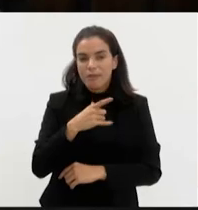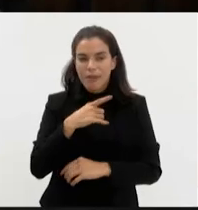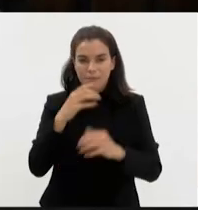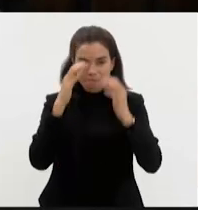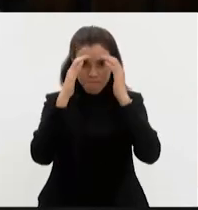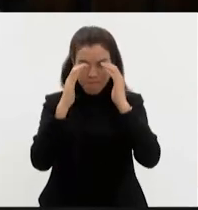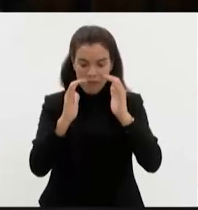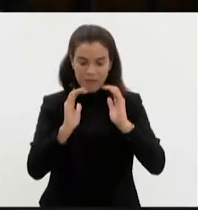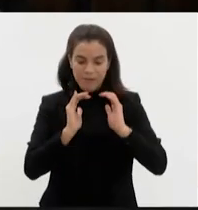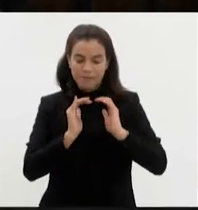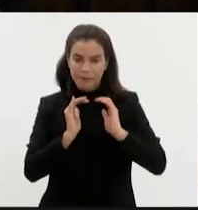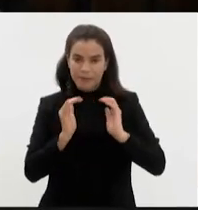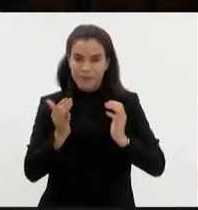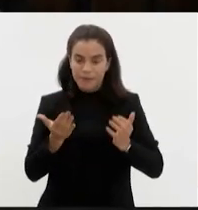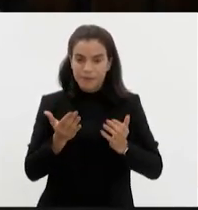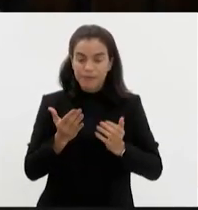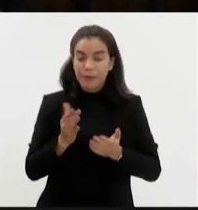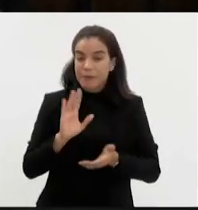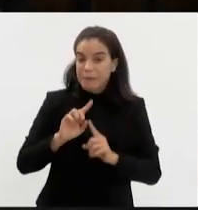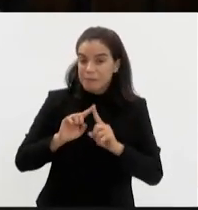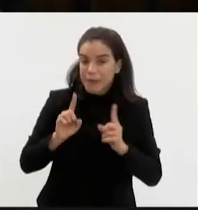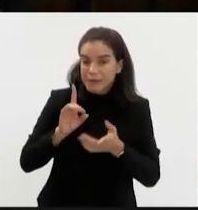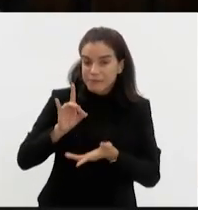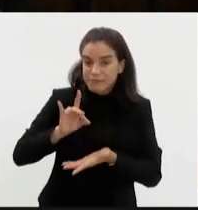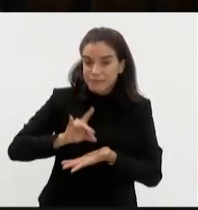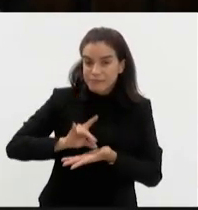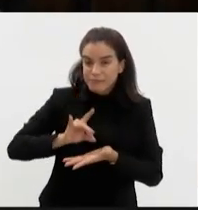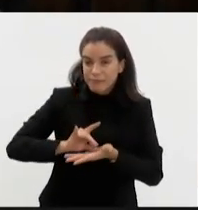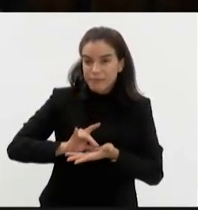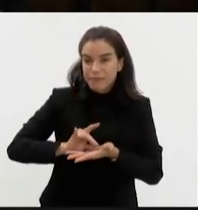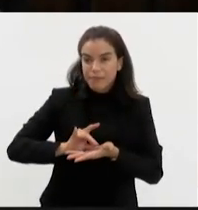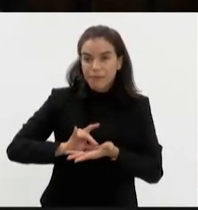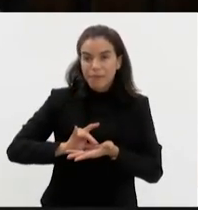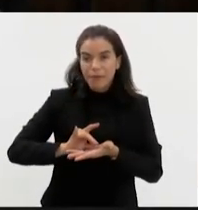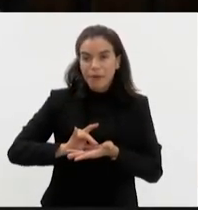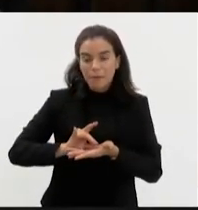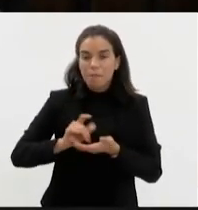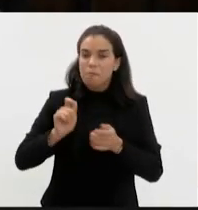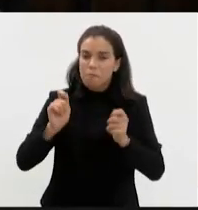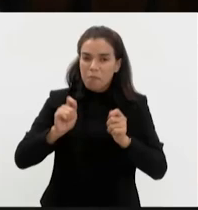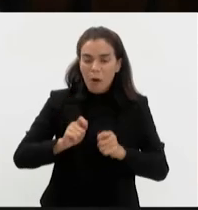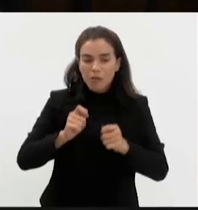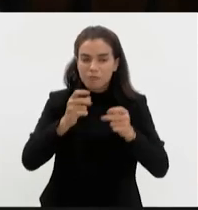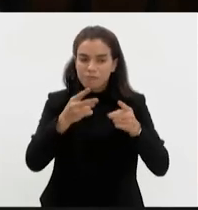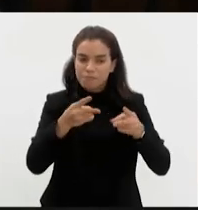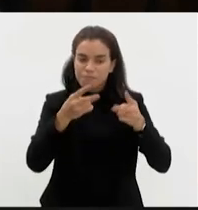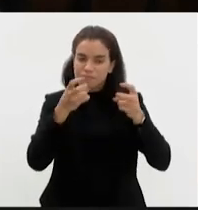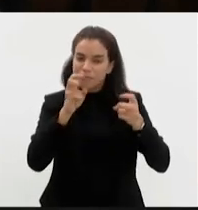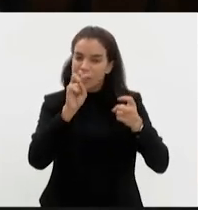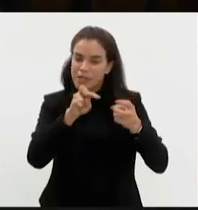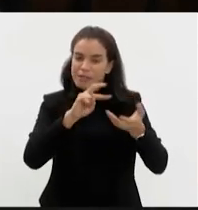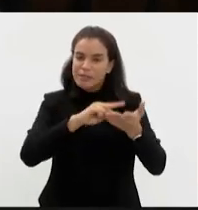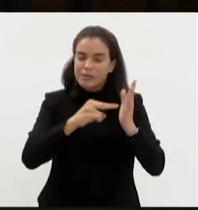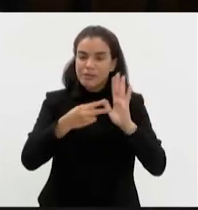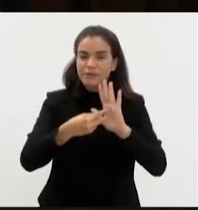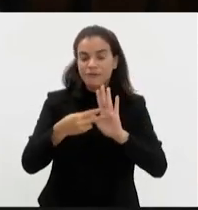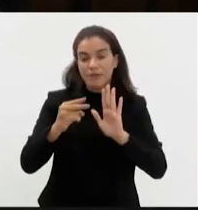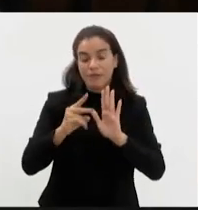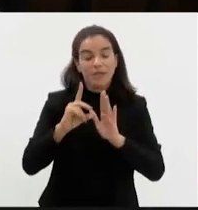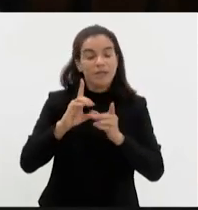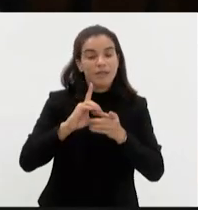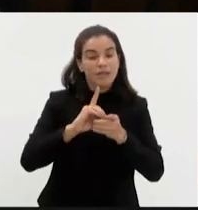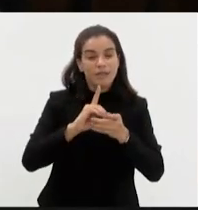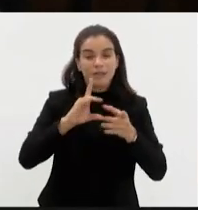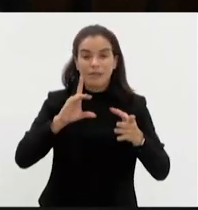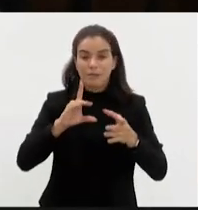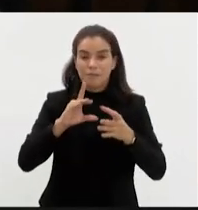respeitados eh o fato é que a gente pode enxergar a democracia eh a partir de